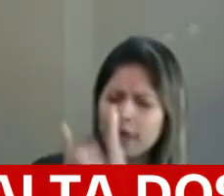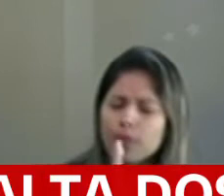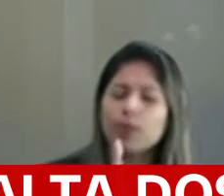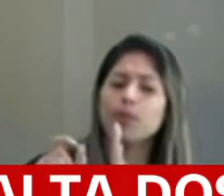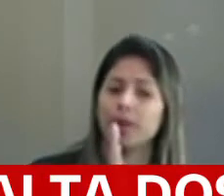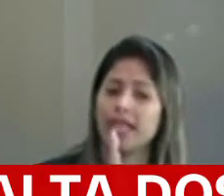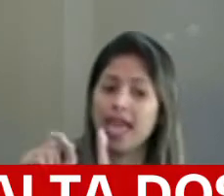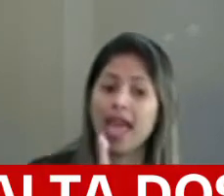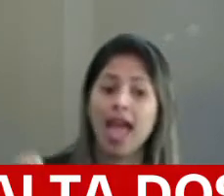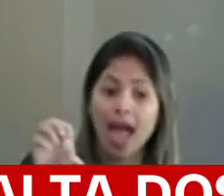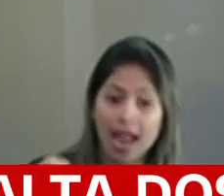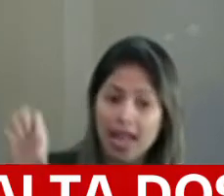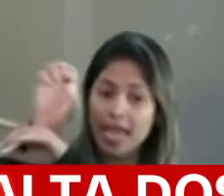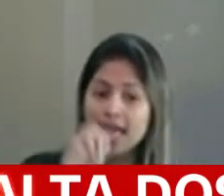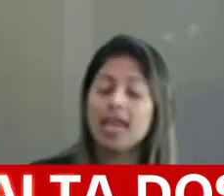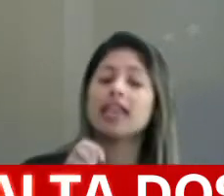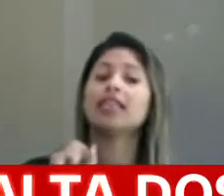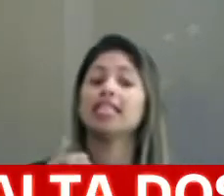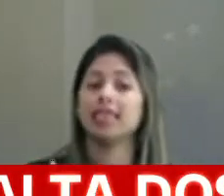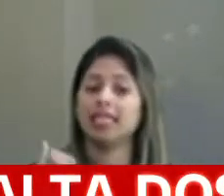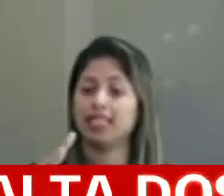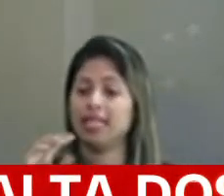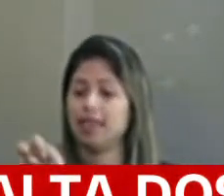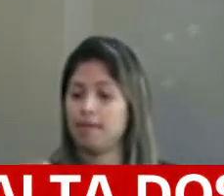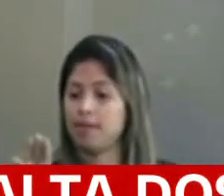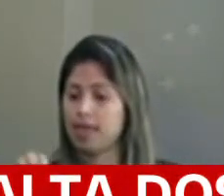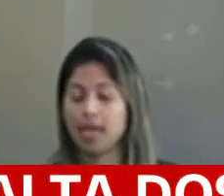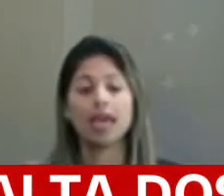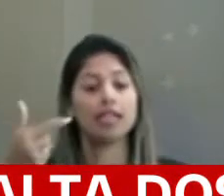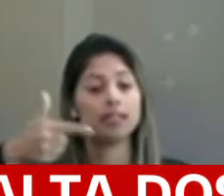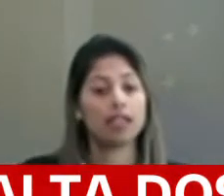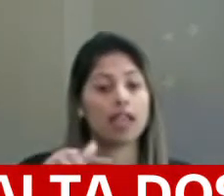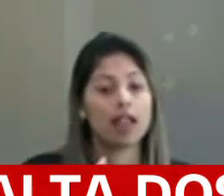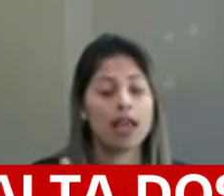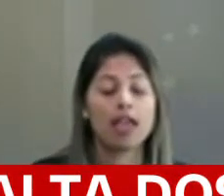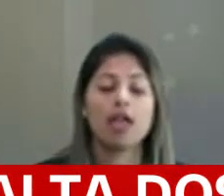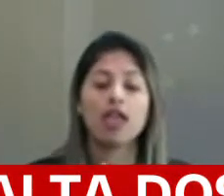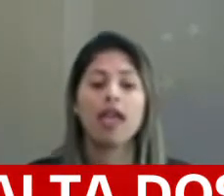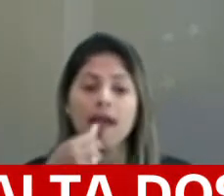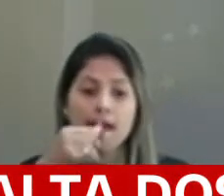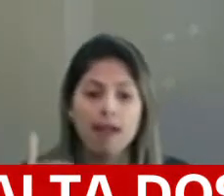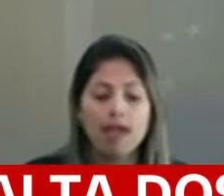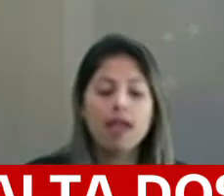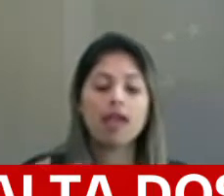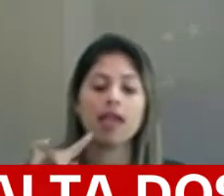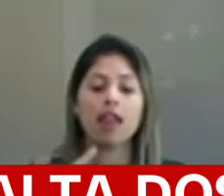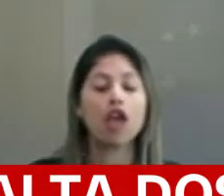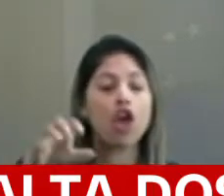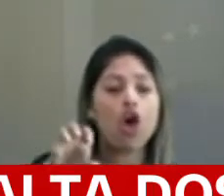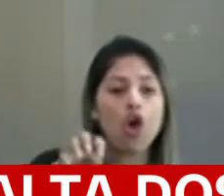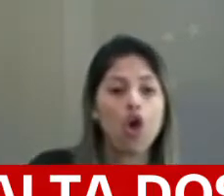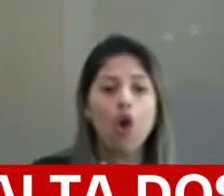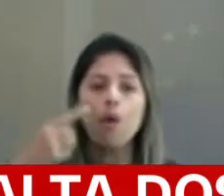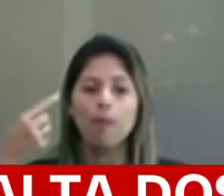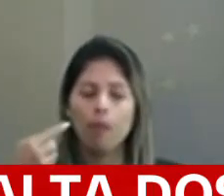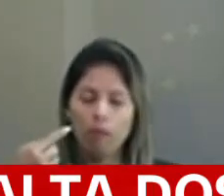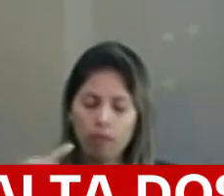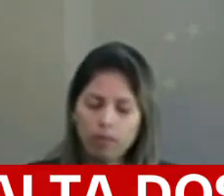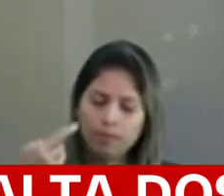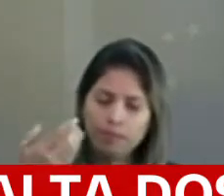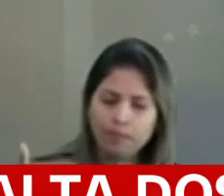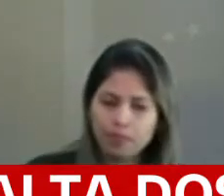alíquotas estaduais de ICMS sobre combustíveis, energia elétrica, comunicações e transporte coletivo,